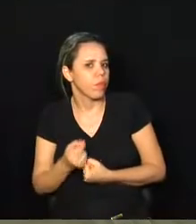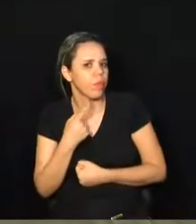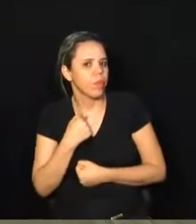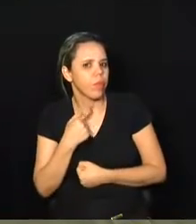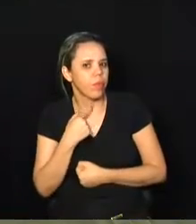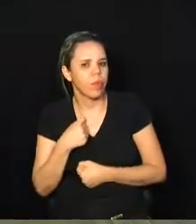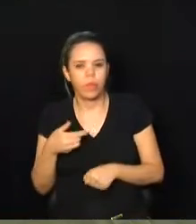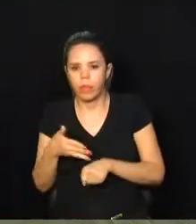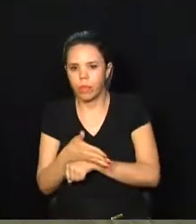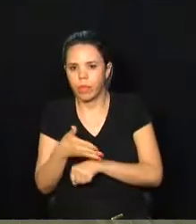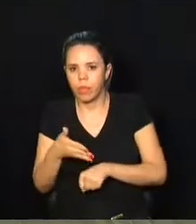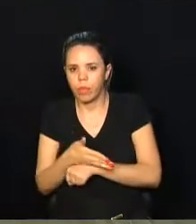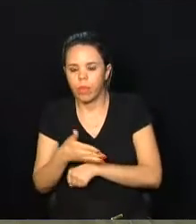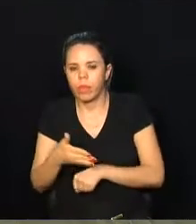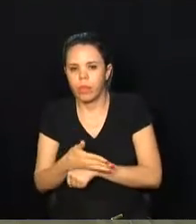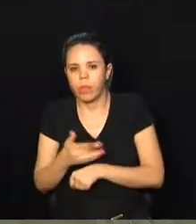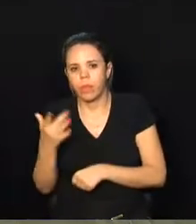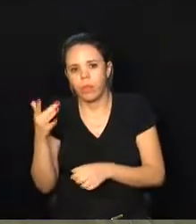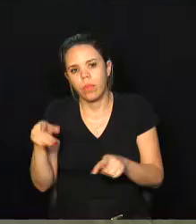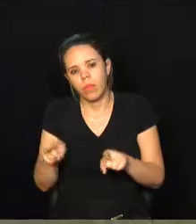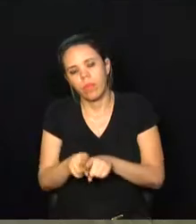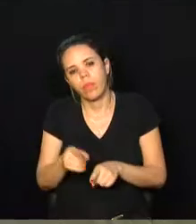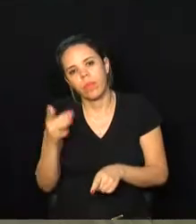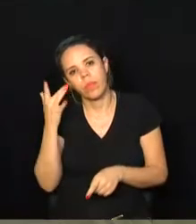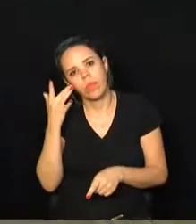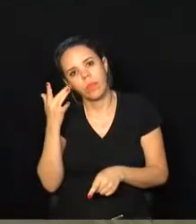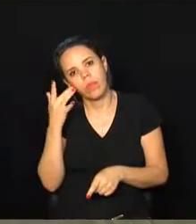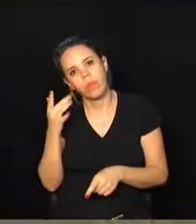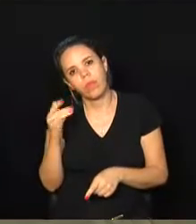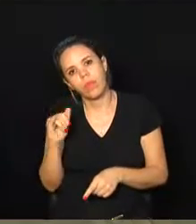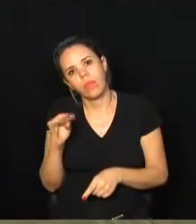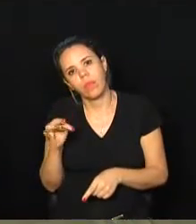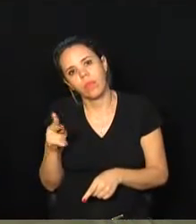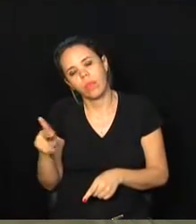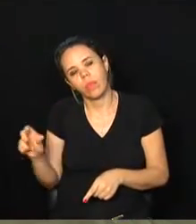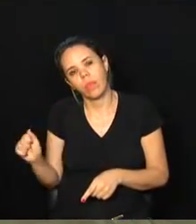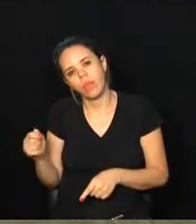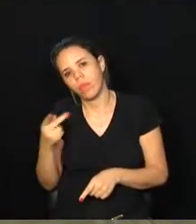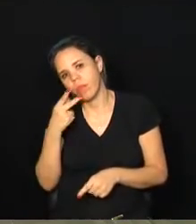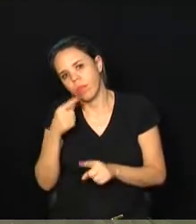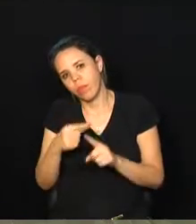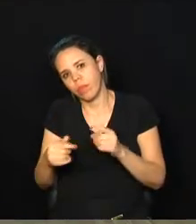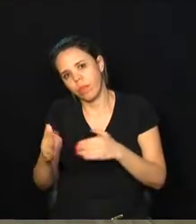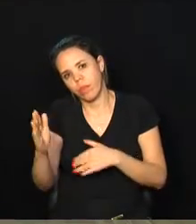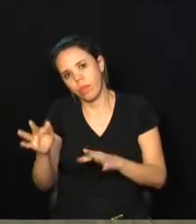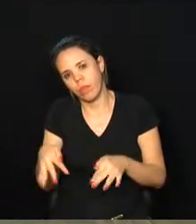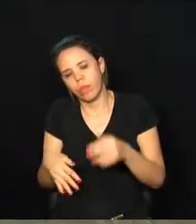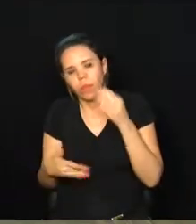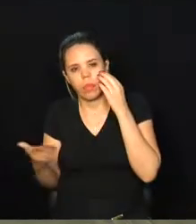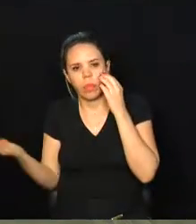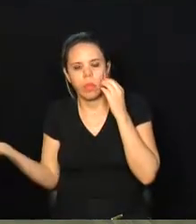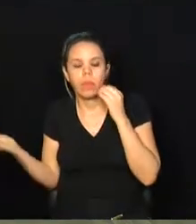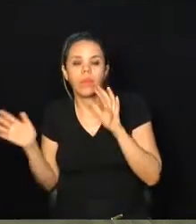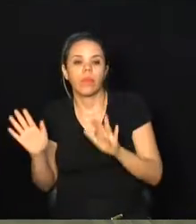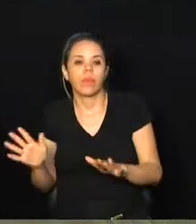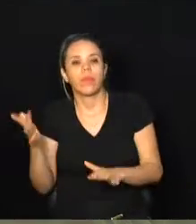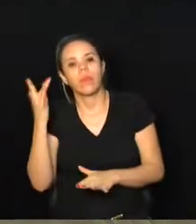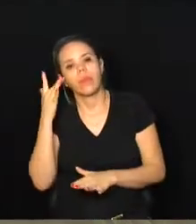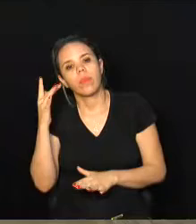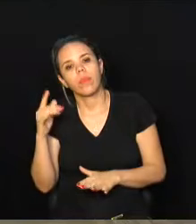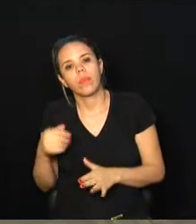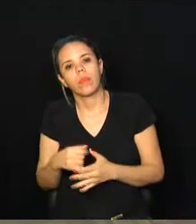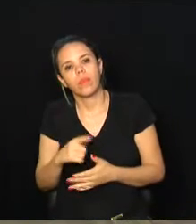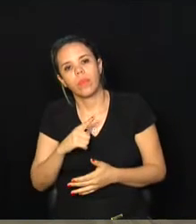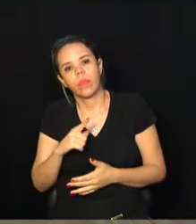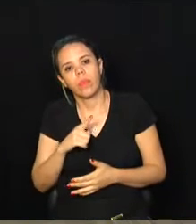de participar, eu também achei como o Itapura, que eu já estava mais da metade para o fim, mas eu acho que tem